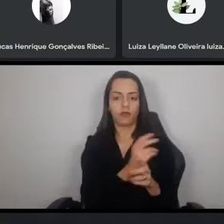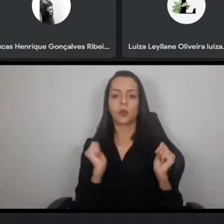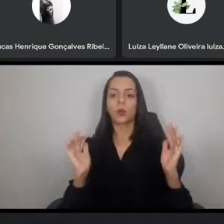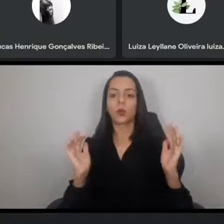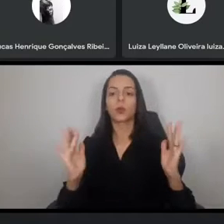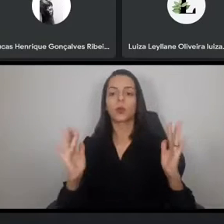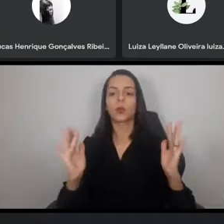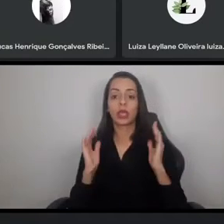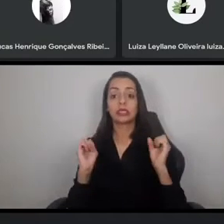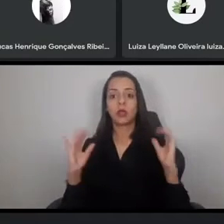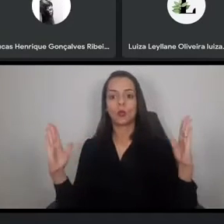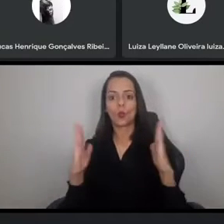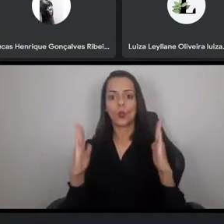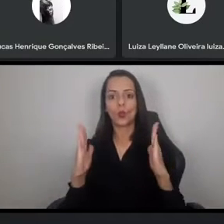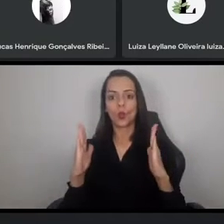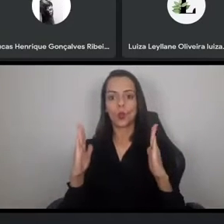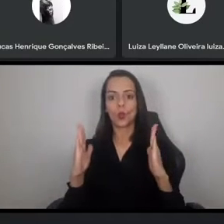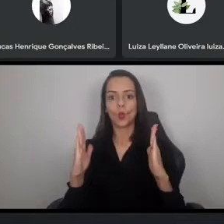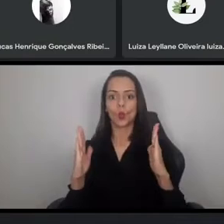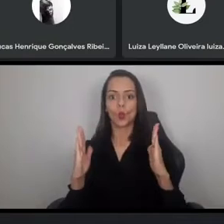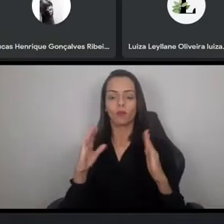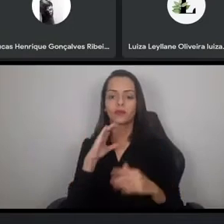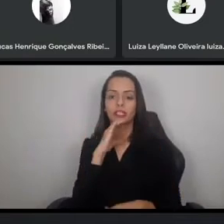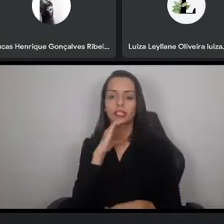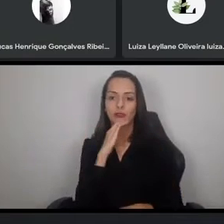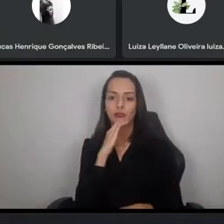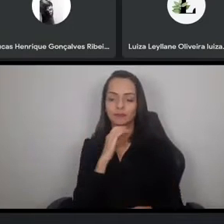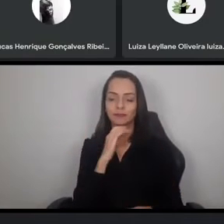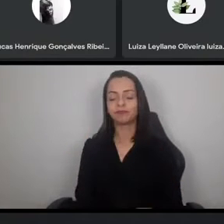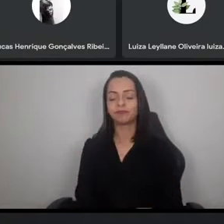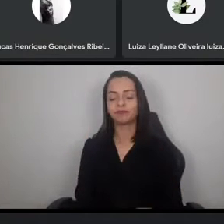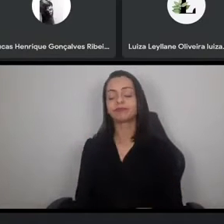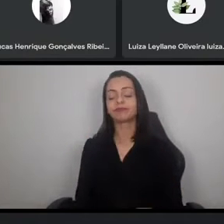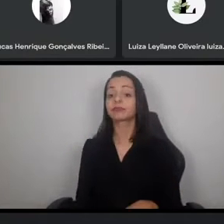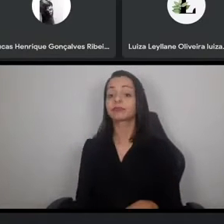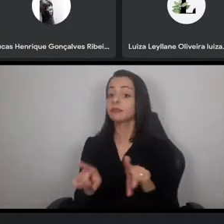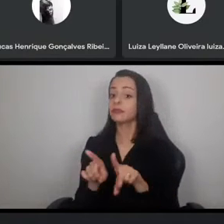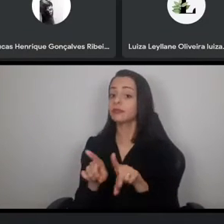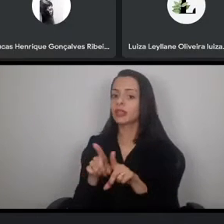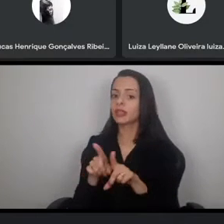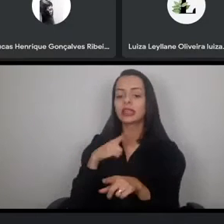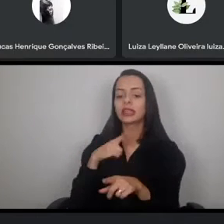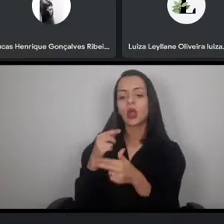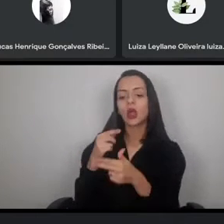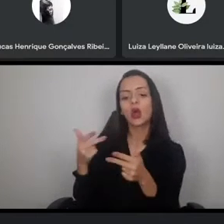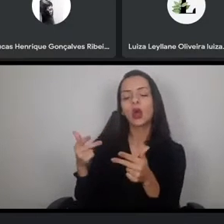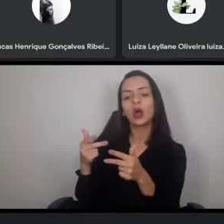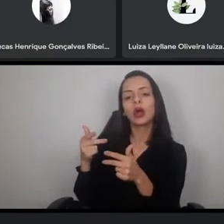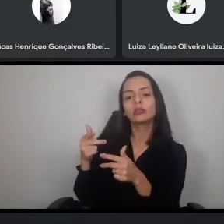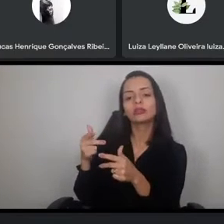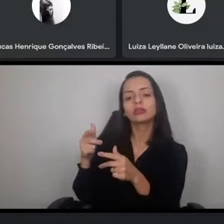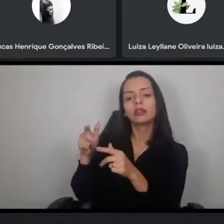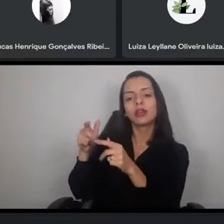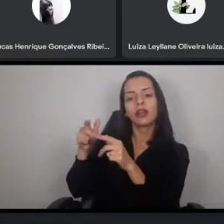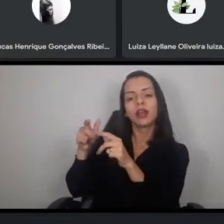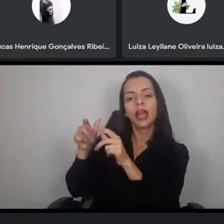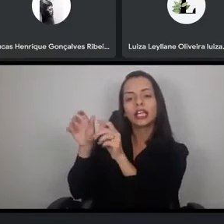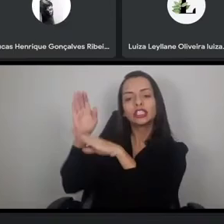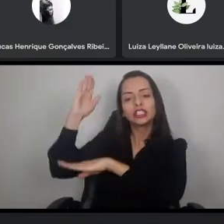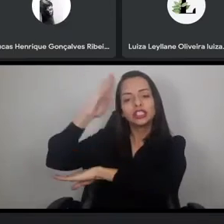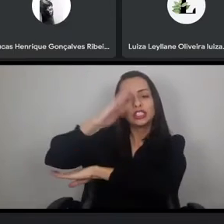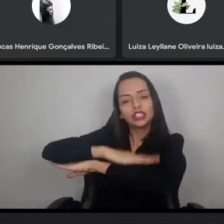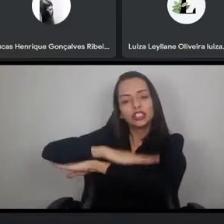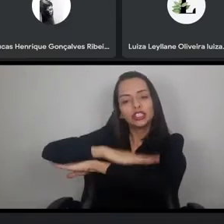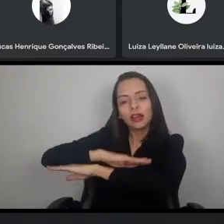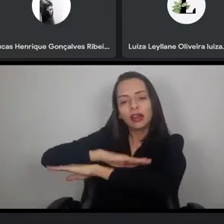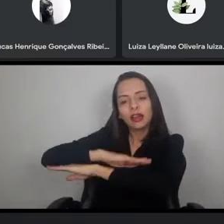lâmpadas acesas e aquecedores perto de cortina ou materiais combustíveis, materiais que são inflamáveis. Por quê? Ao